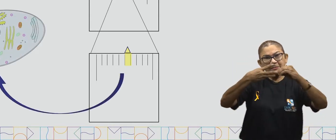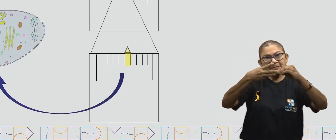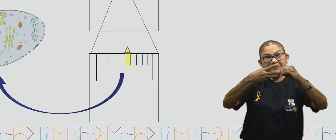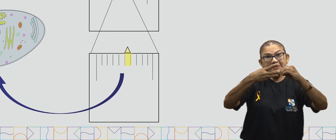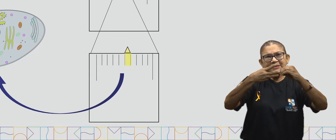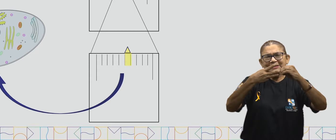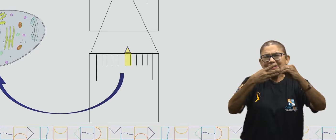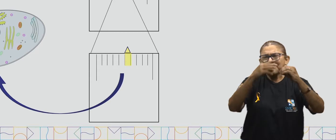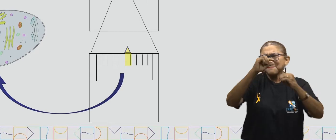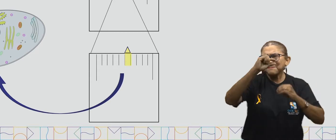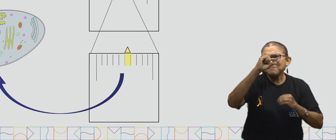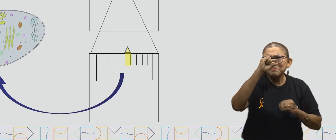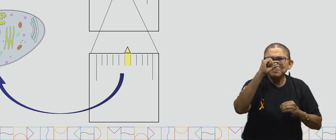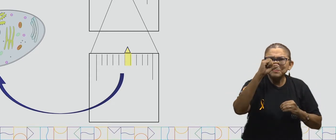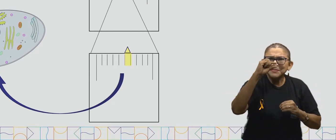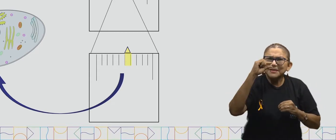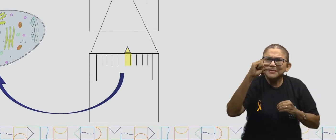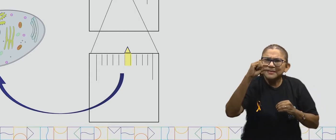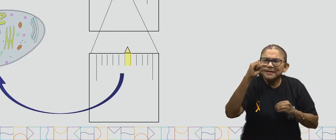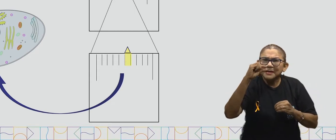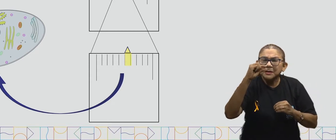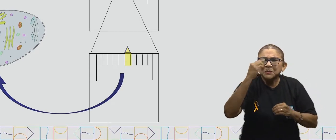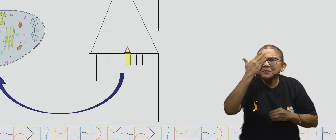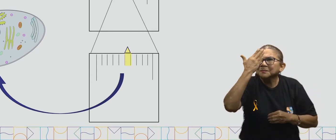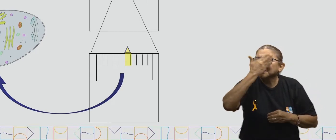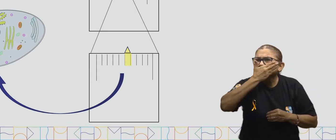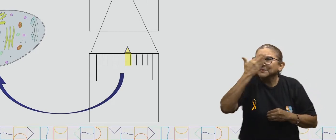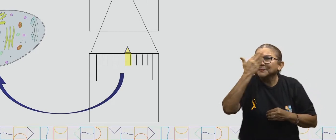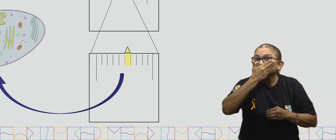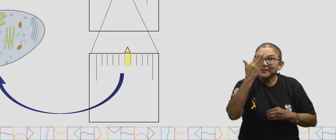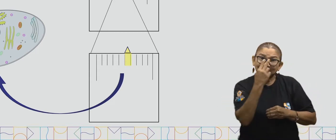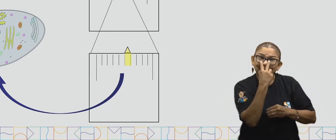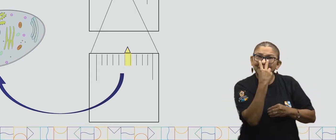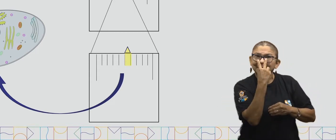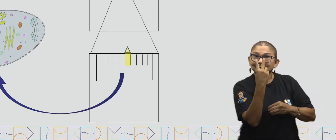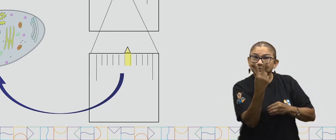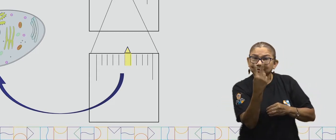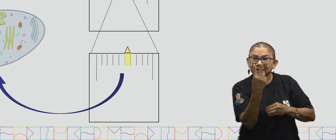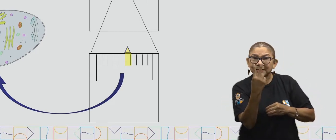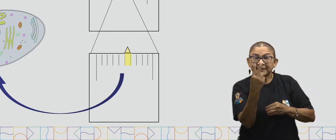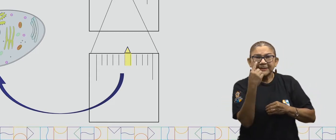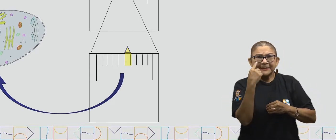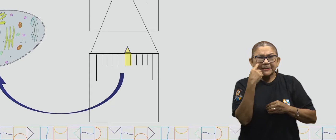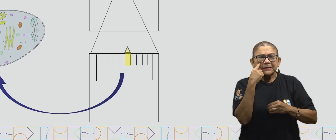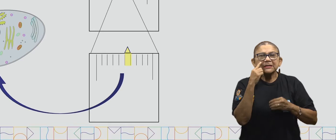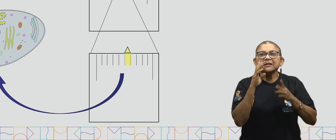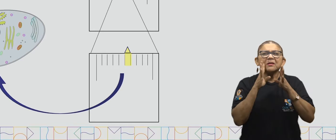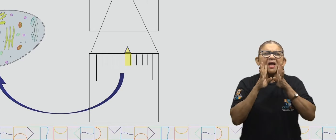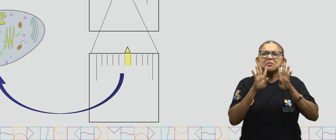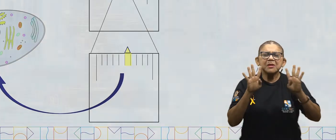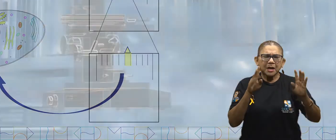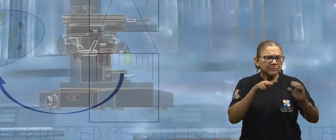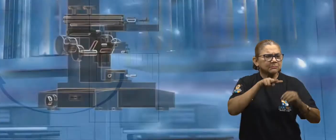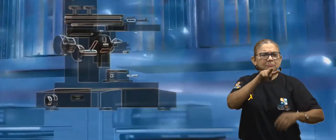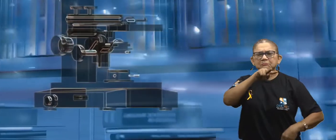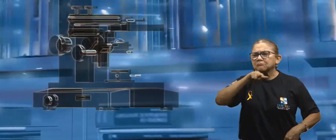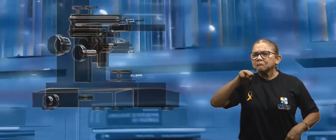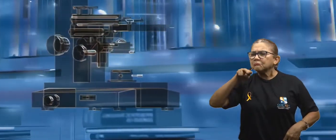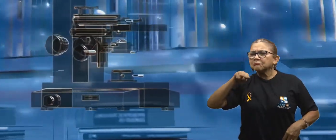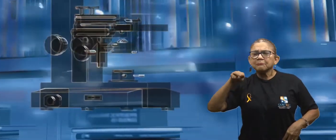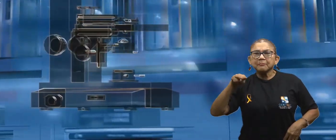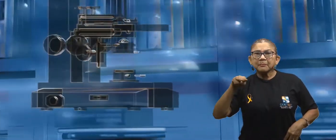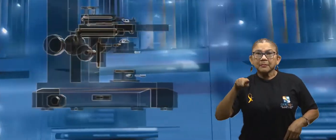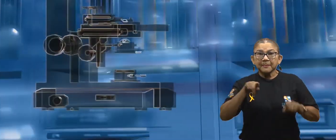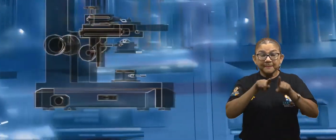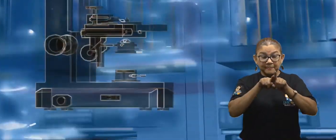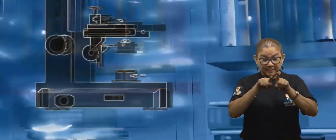portanto, são tão pequenas que ficam invisíveis a olho nu, assim, olhando naturalmente. Para que o